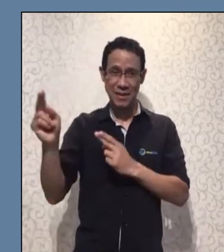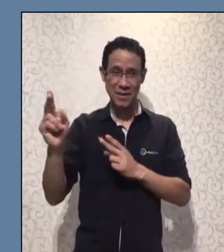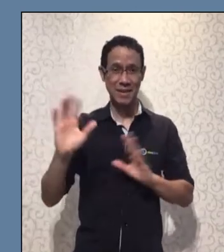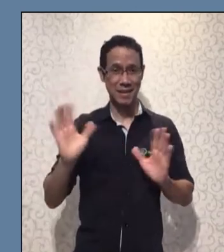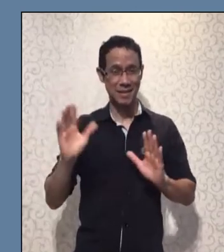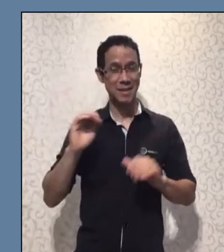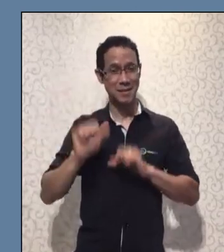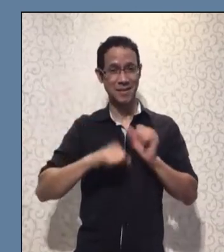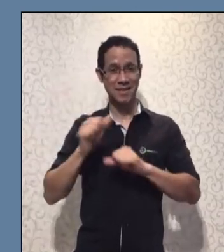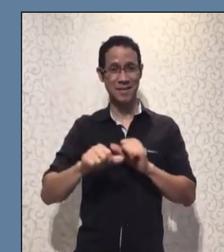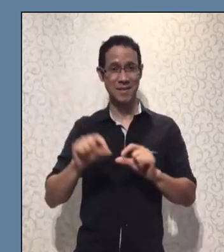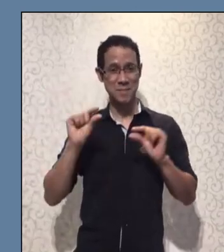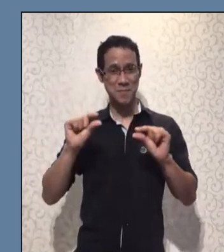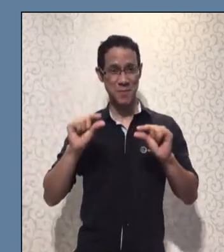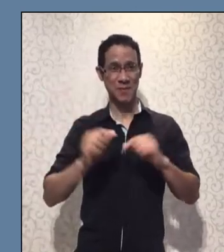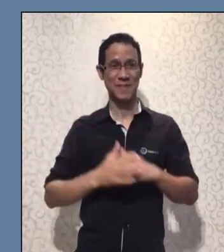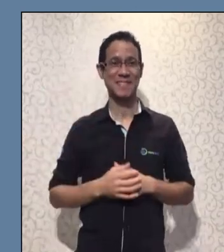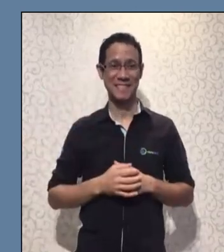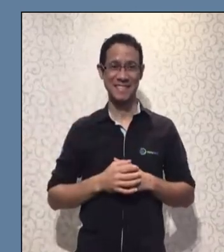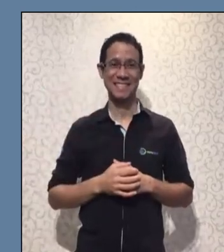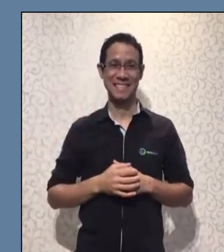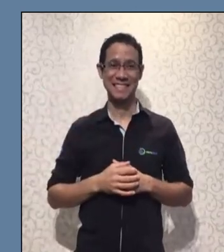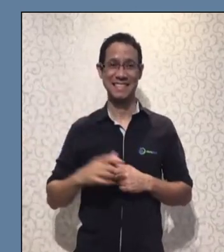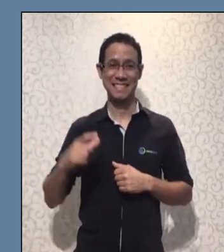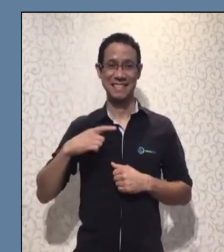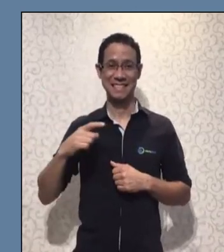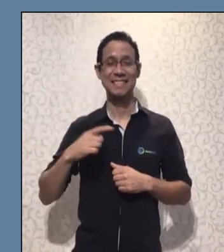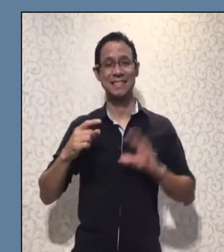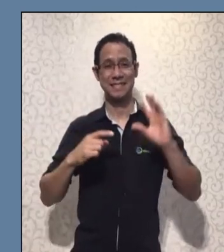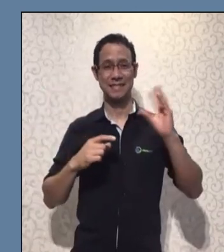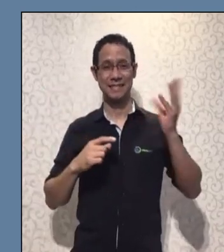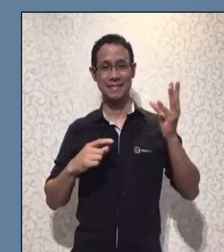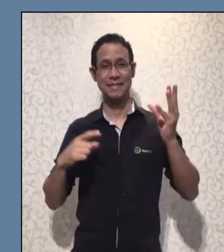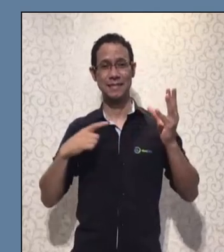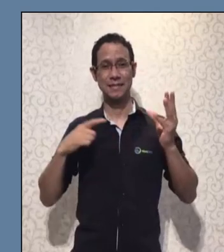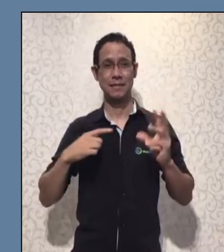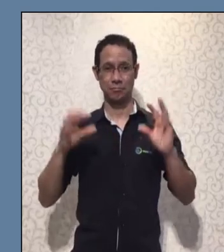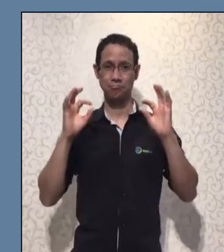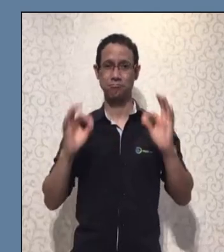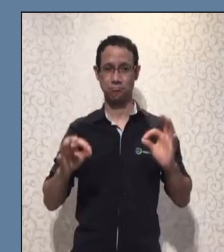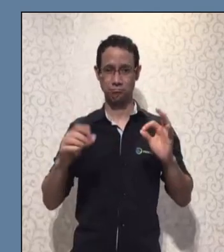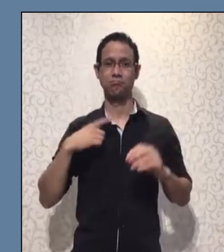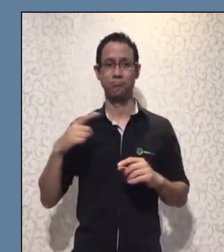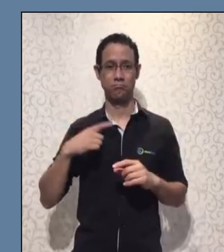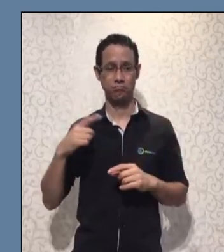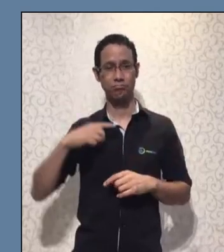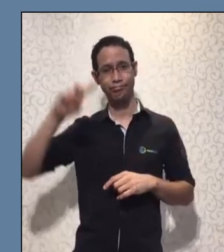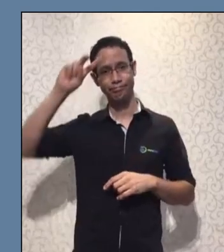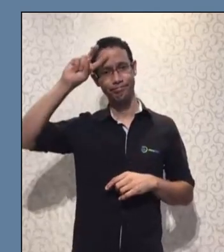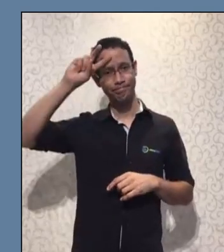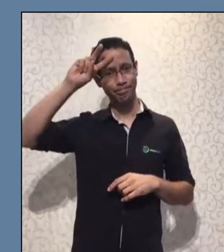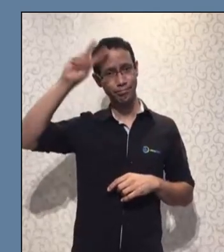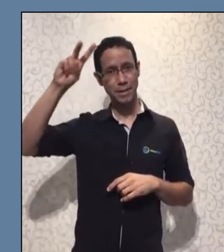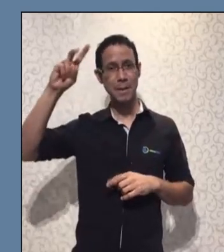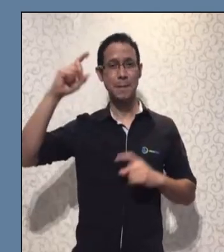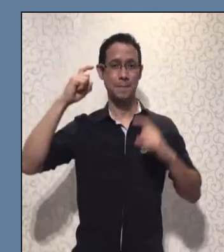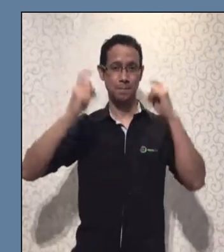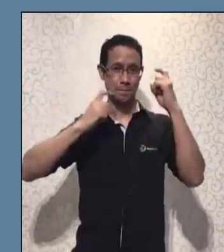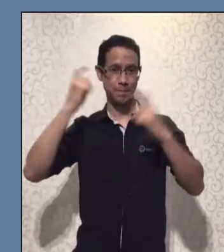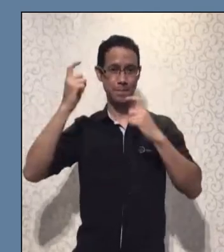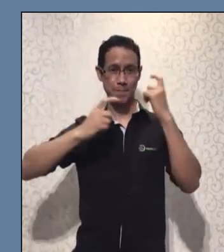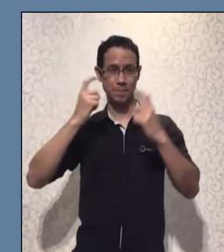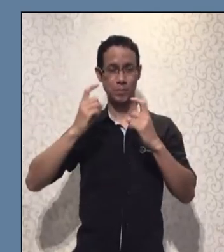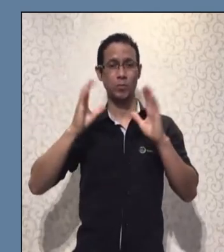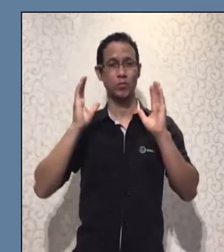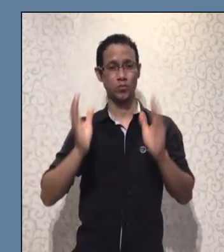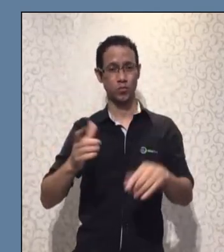Mas eu acho que se a gente tem... A situação é, de fato, muito, muito grave. As pesquisas já apontam, Tadeu,